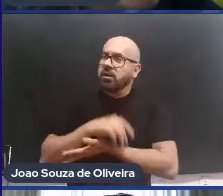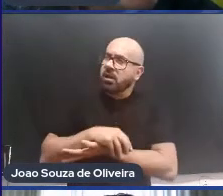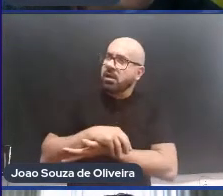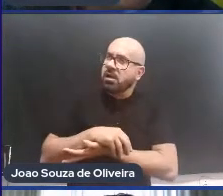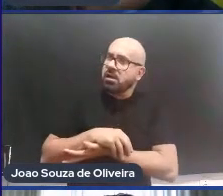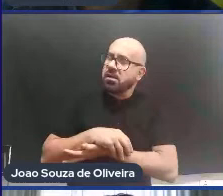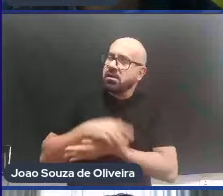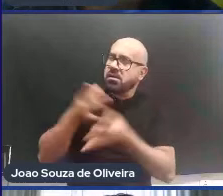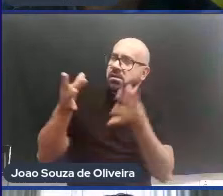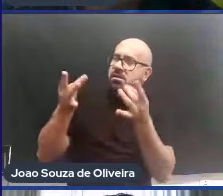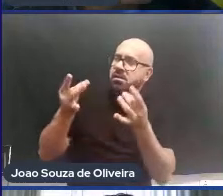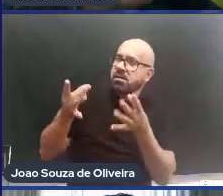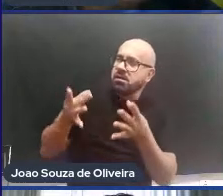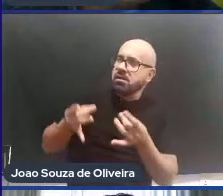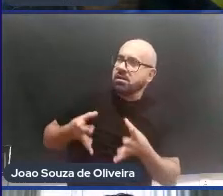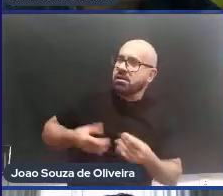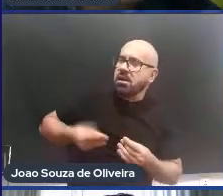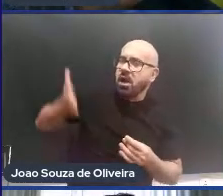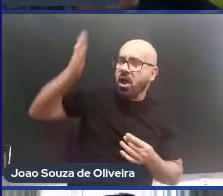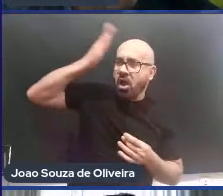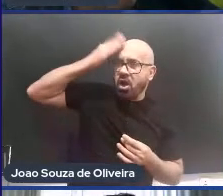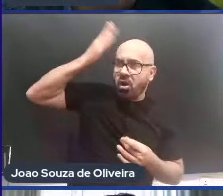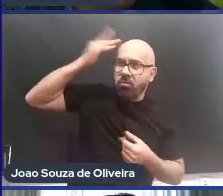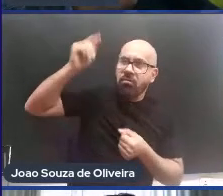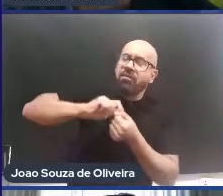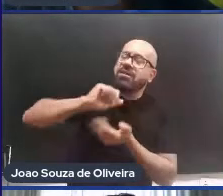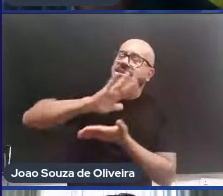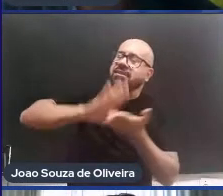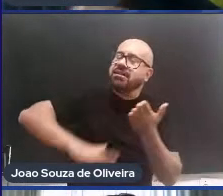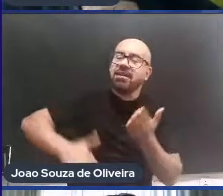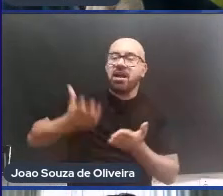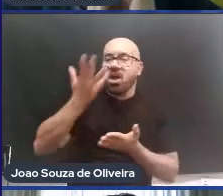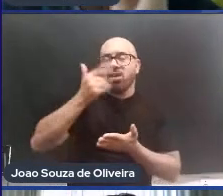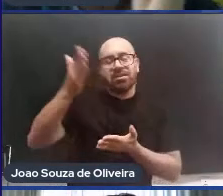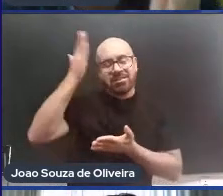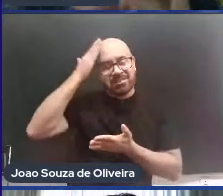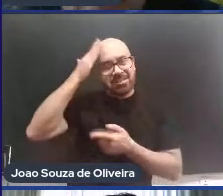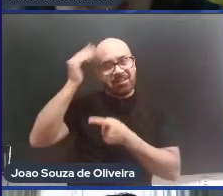de compor como tem que ser feito esse exercício